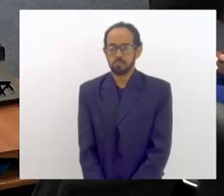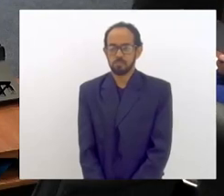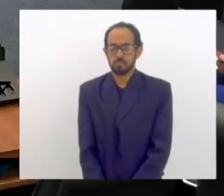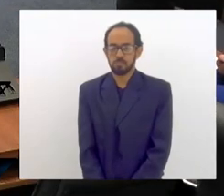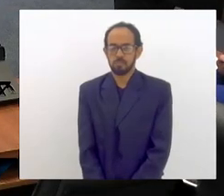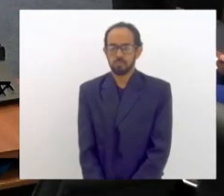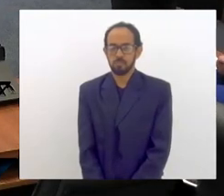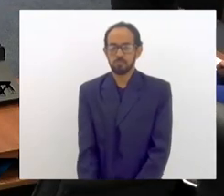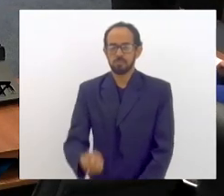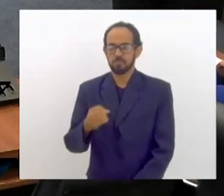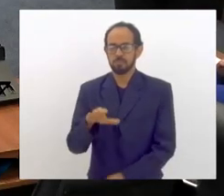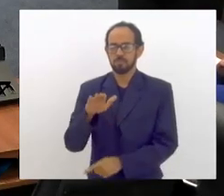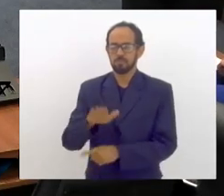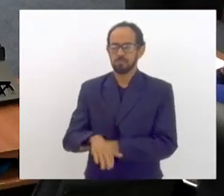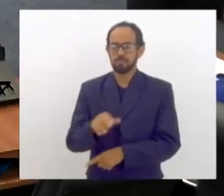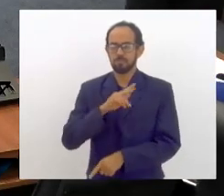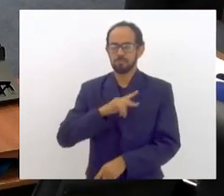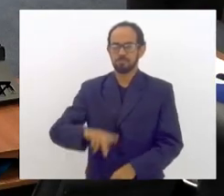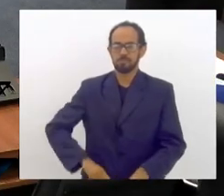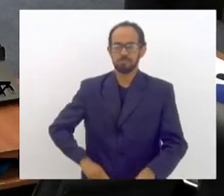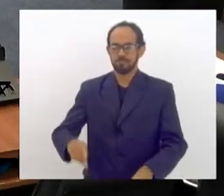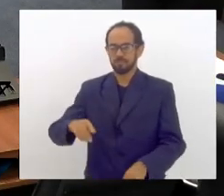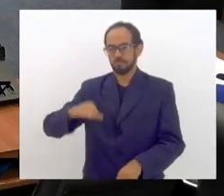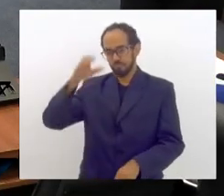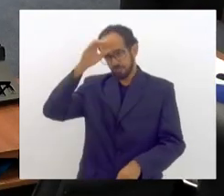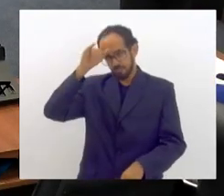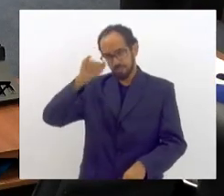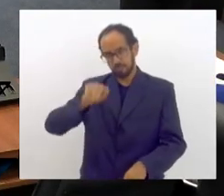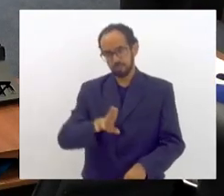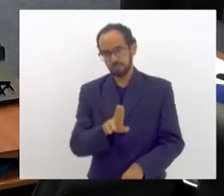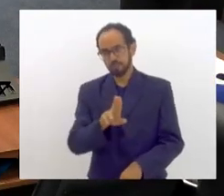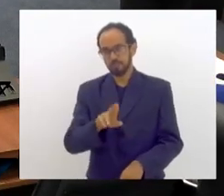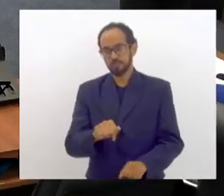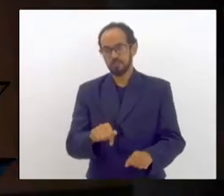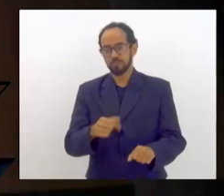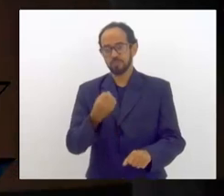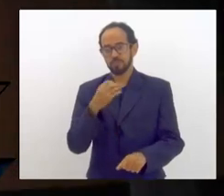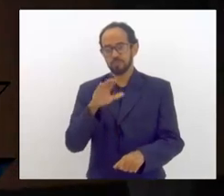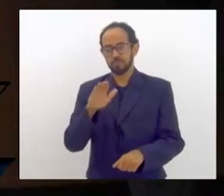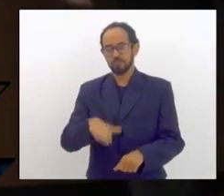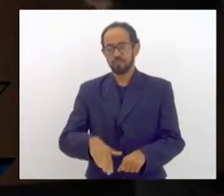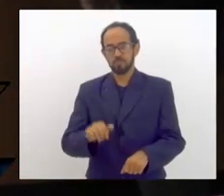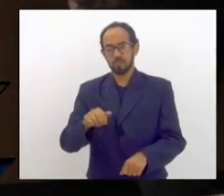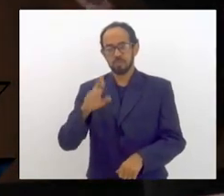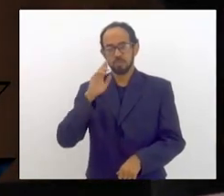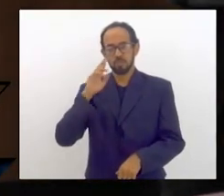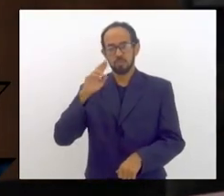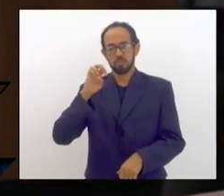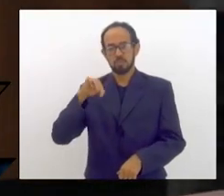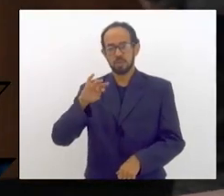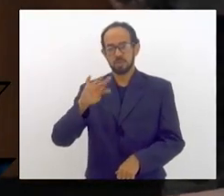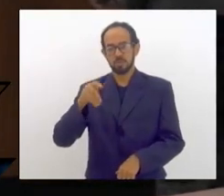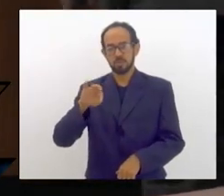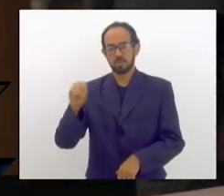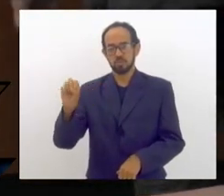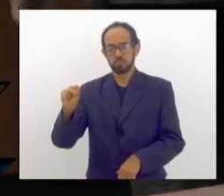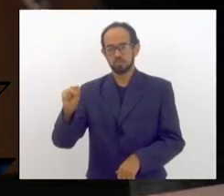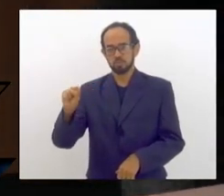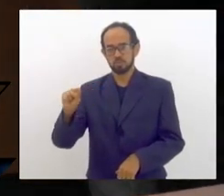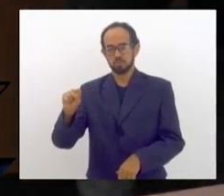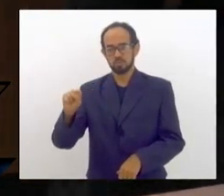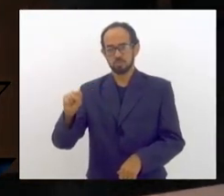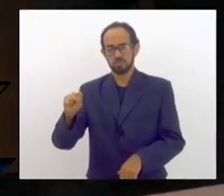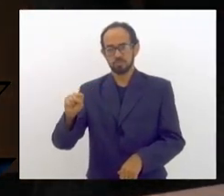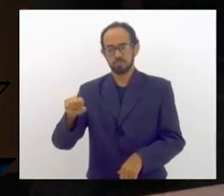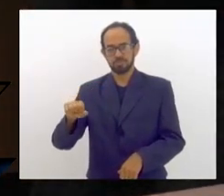Boa tarde, presidente. Boa tarde, Tia Ju. Boa tarde, senhor Marquinhos da mesa. Pessoal, acabamos de